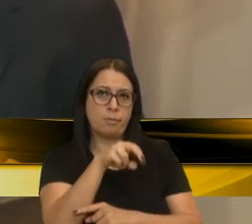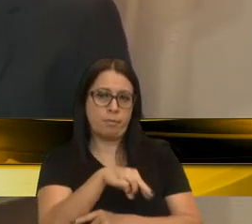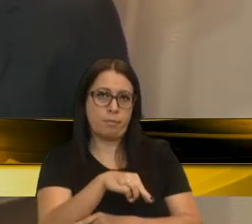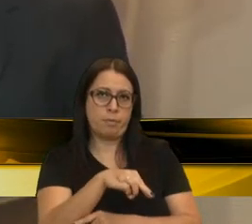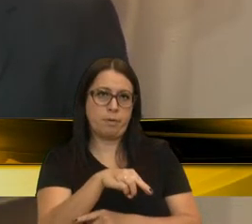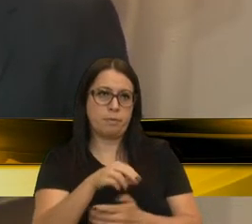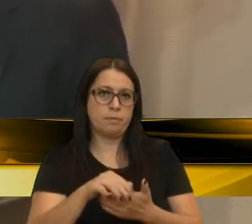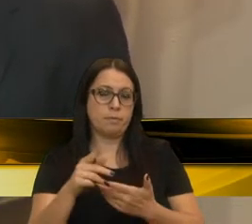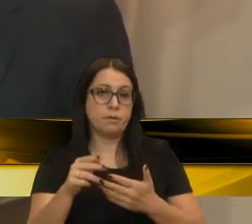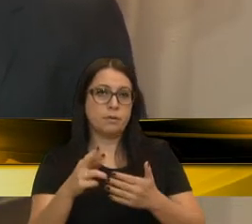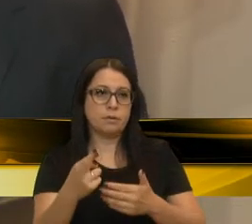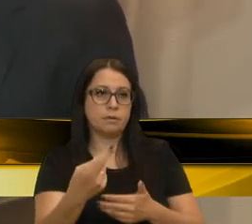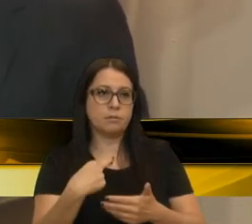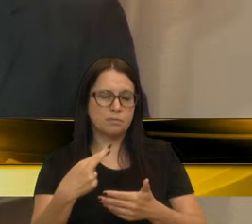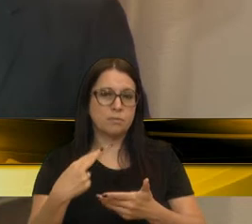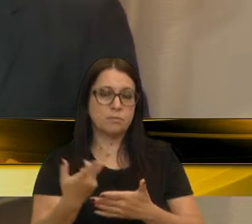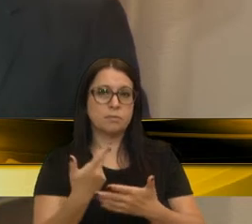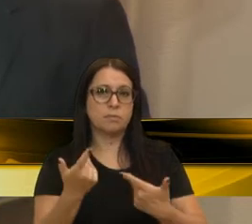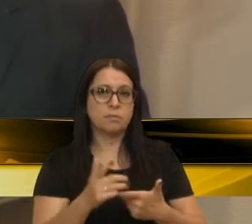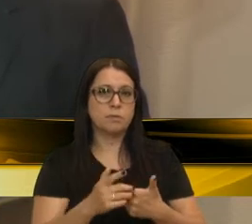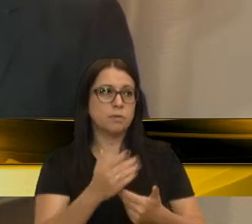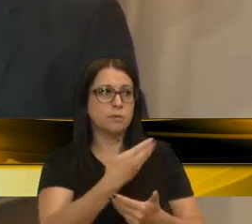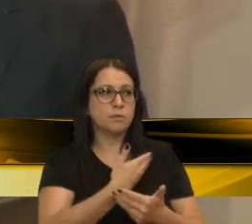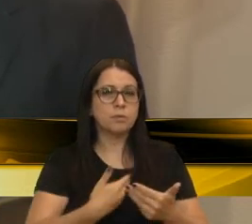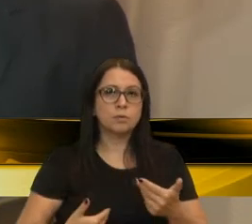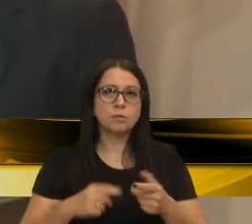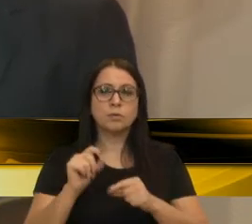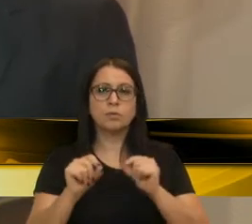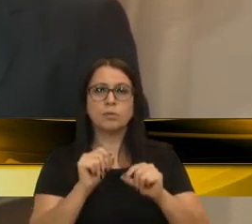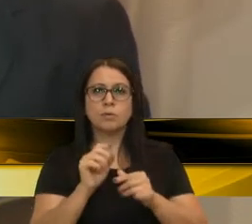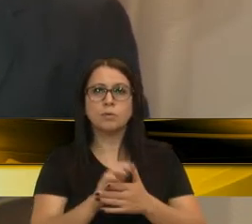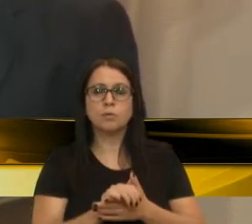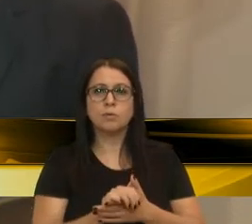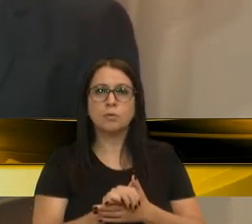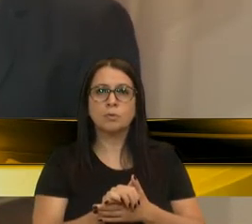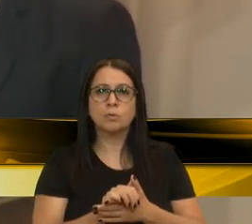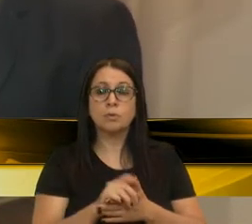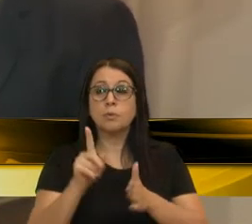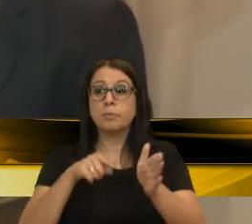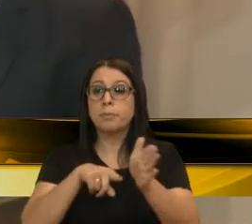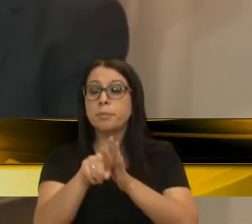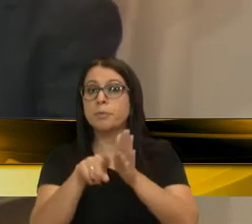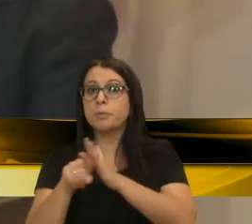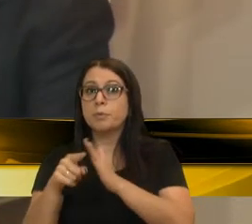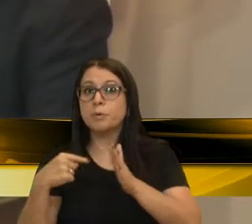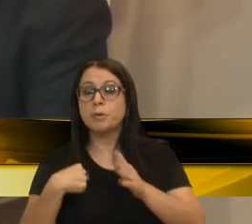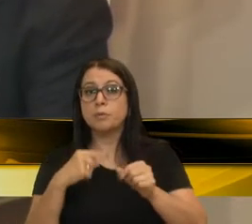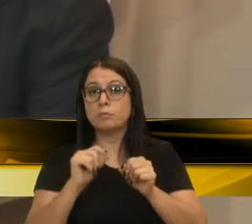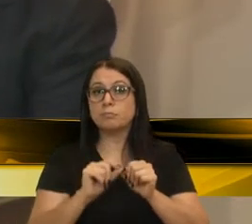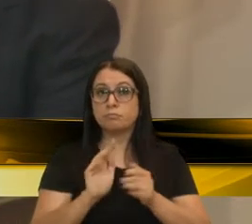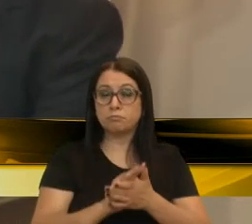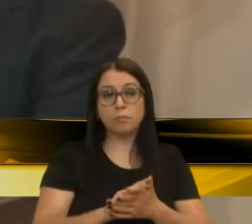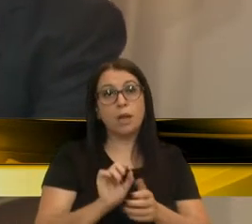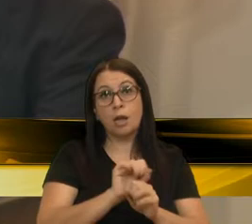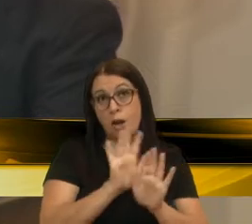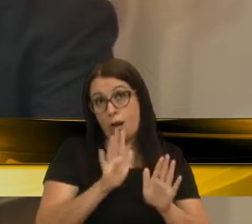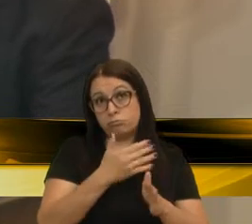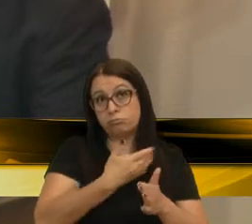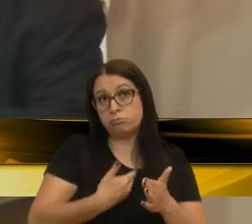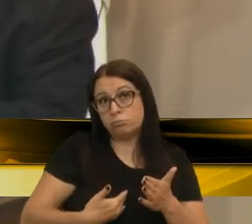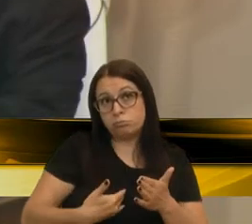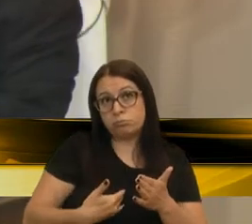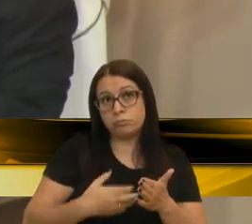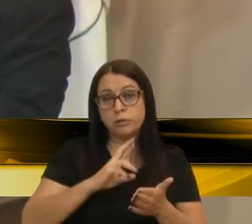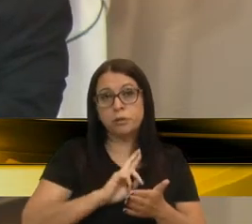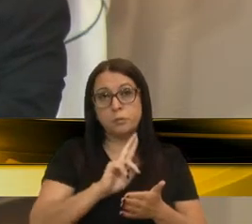recebi respostas do governo a respeito das perguntas que fiz. Claro que o governo